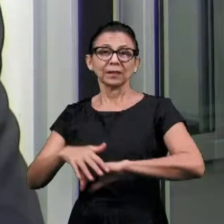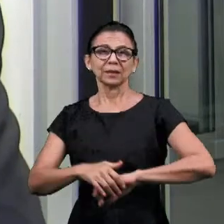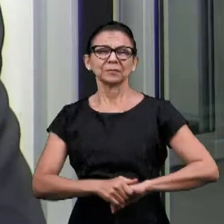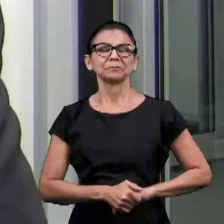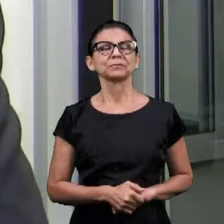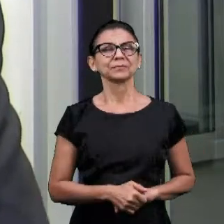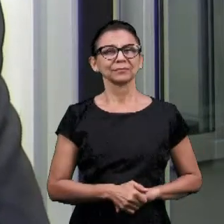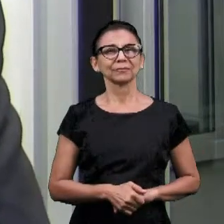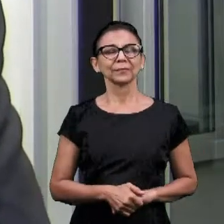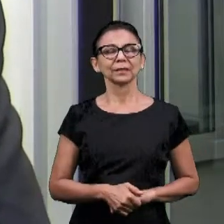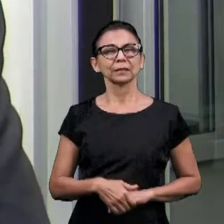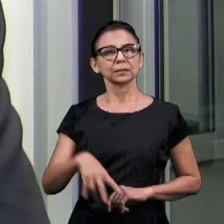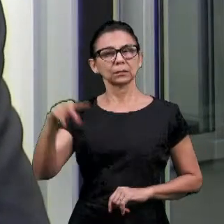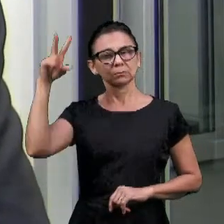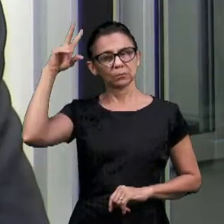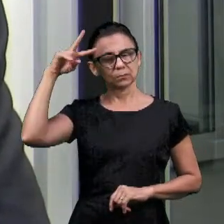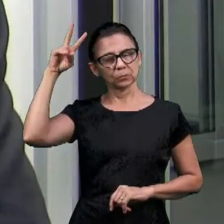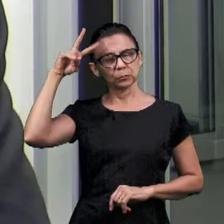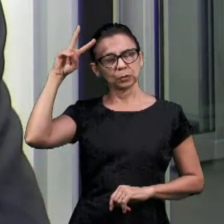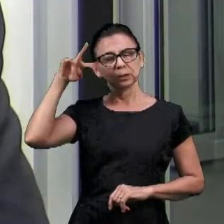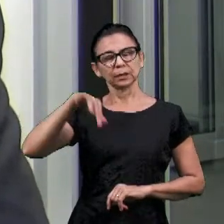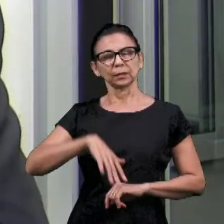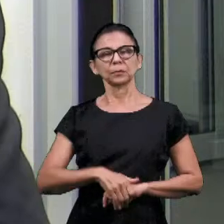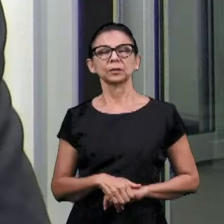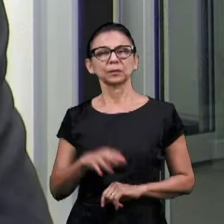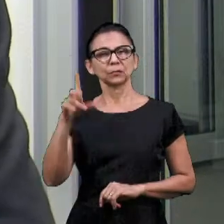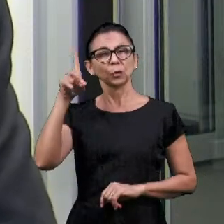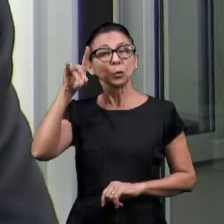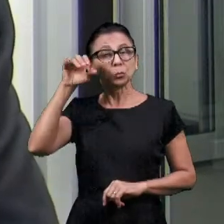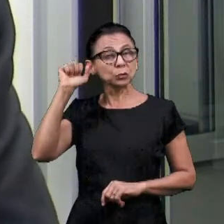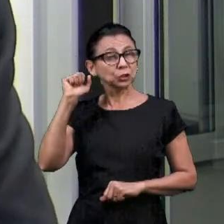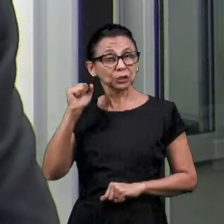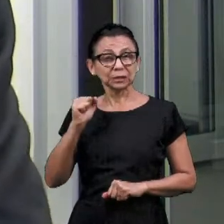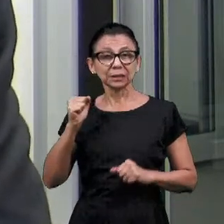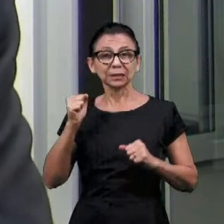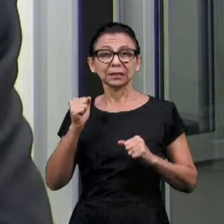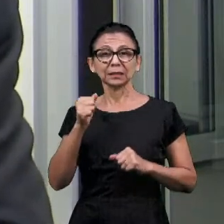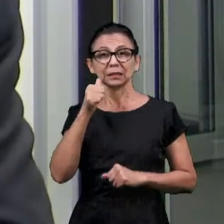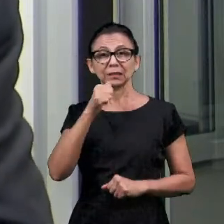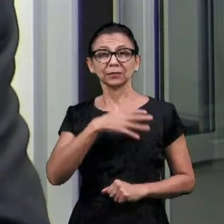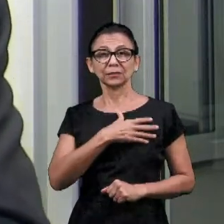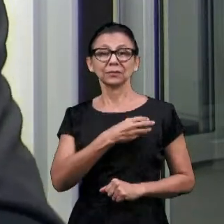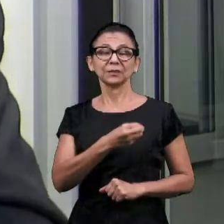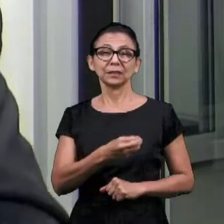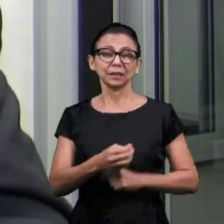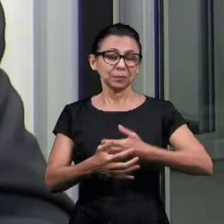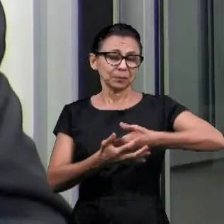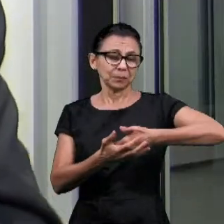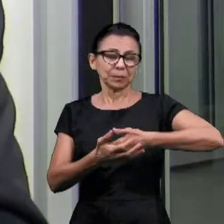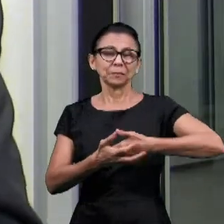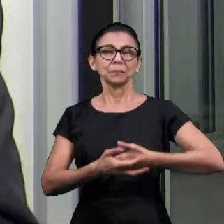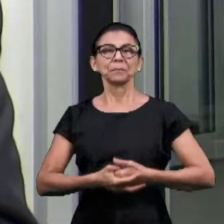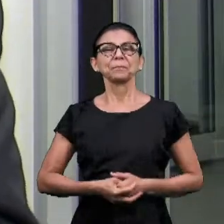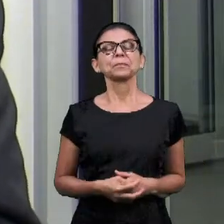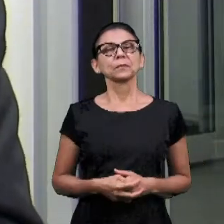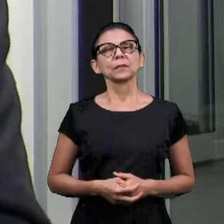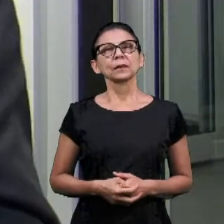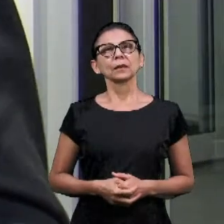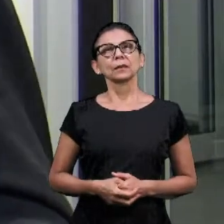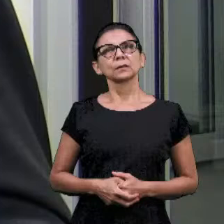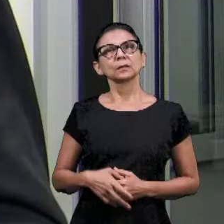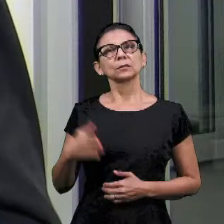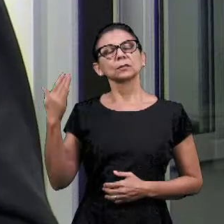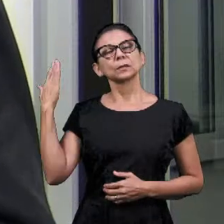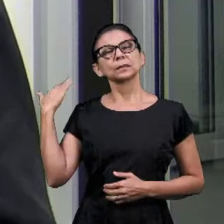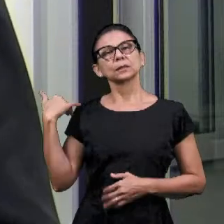conta do nascimento da minha filha. Mas aos 13 anos de idade, houve um encontro, naquela época a gente chamava